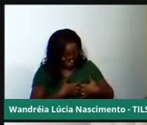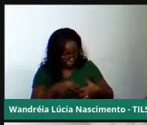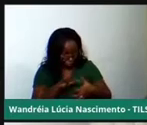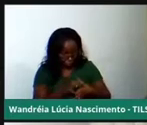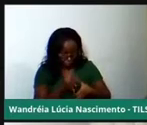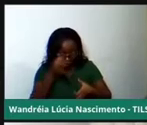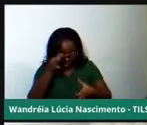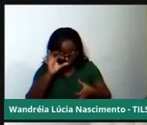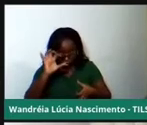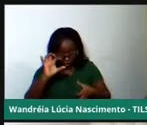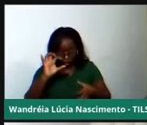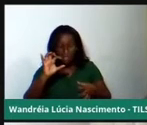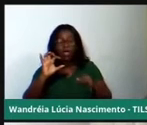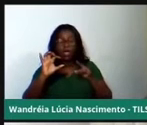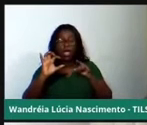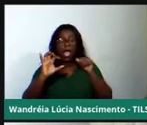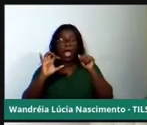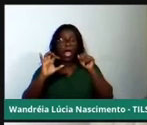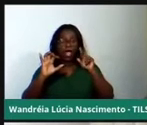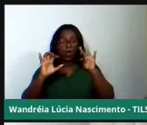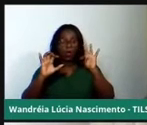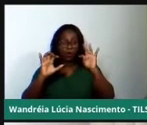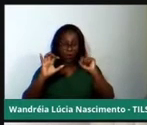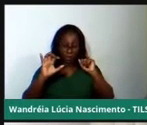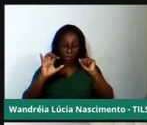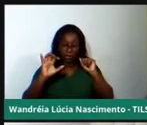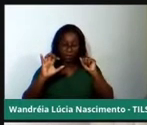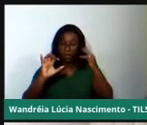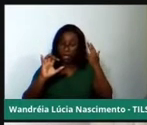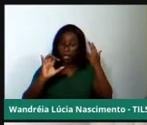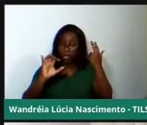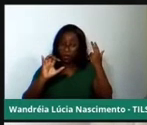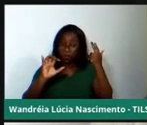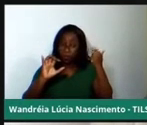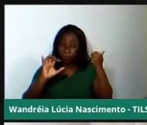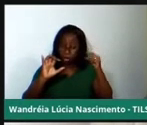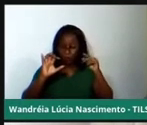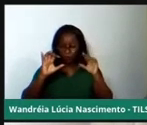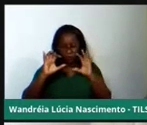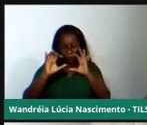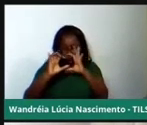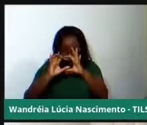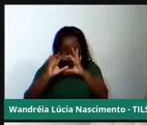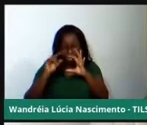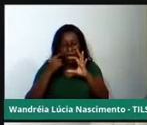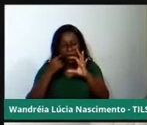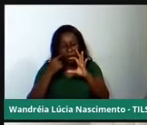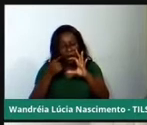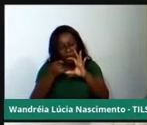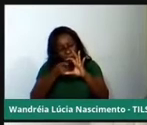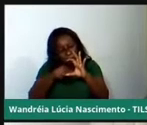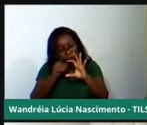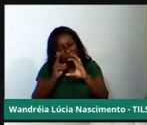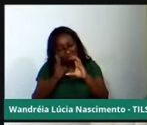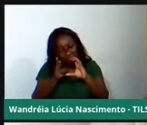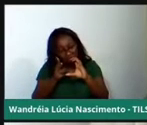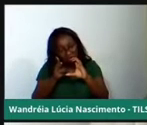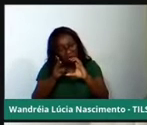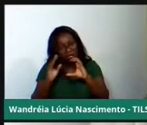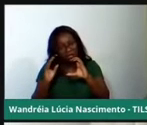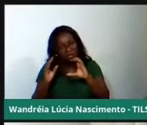você preservava o endotélio, né, que é essa, então, camada interna, né, que reveste os vasos, e você